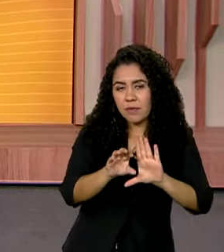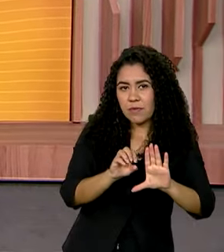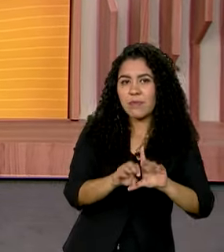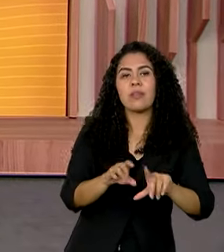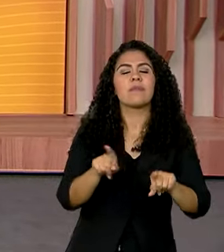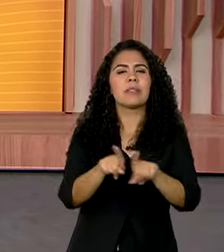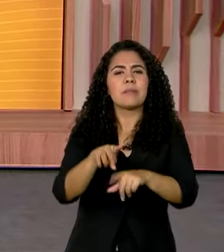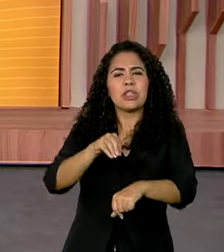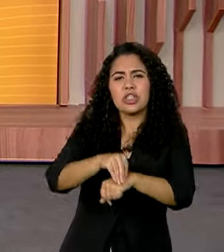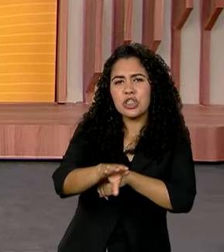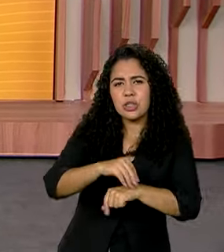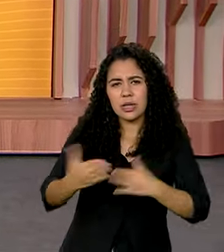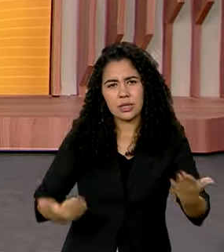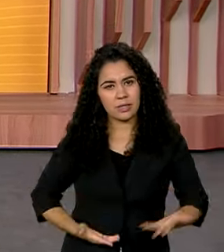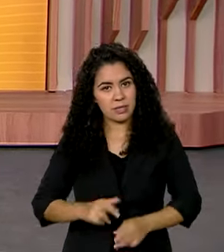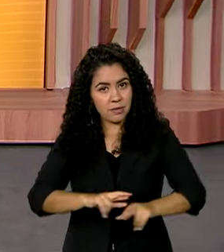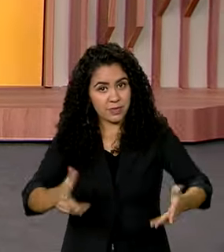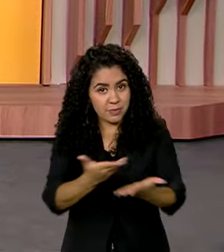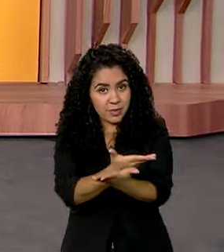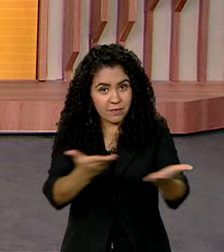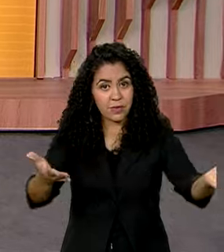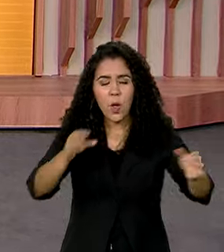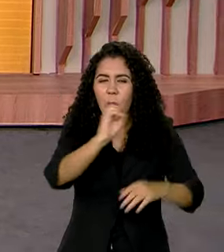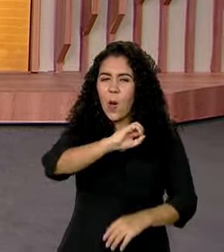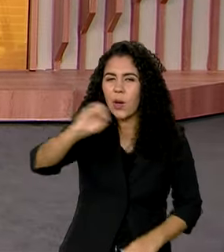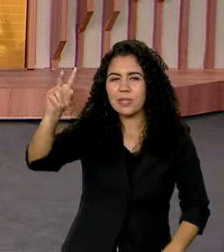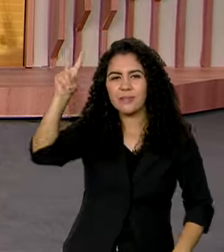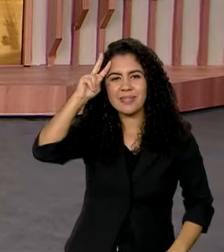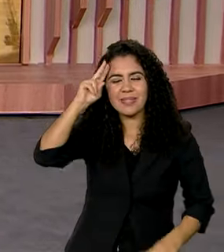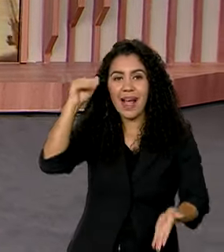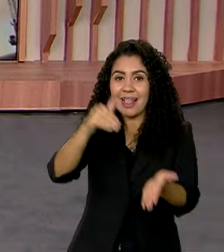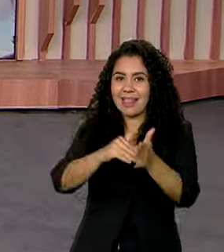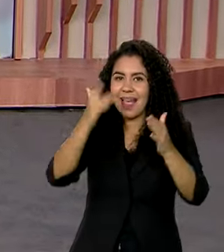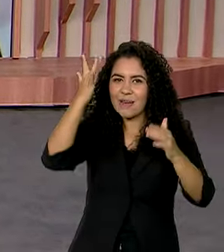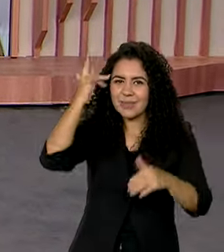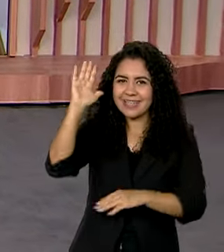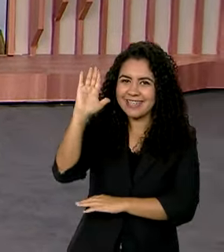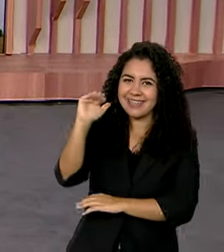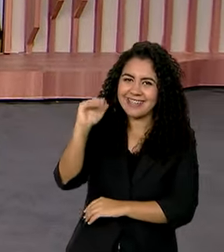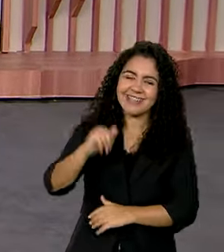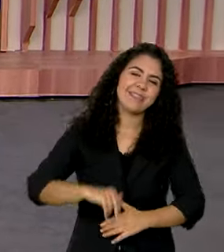serviços para você, cidadão. Uma ótima segunda-feira, até amanhã, tchau!